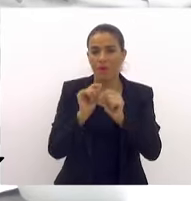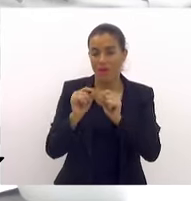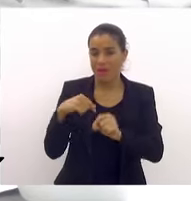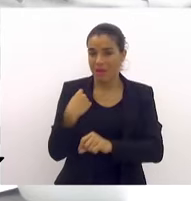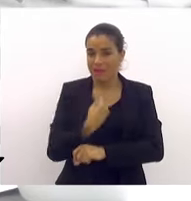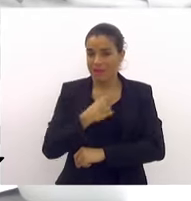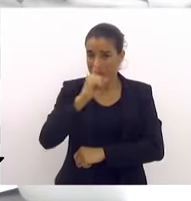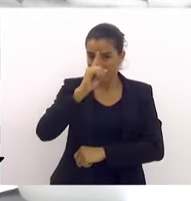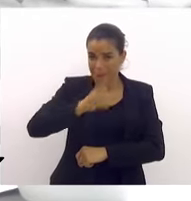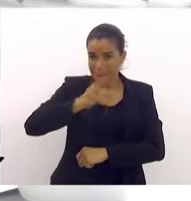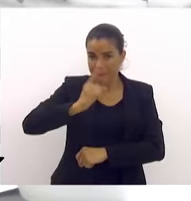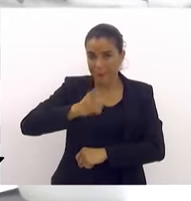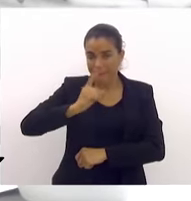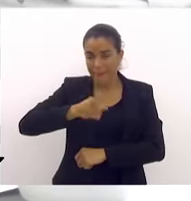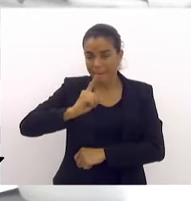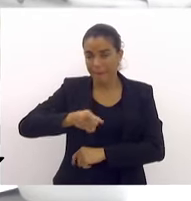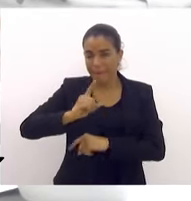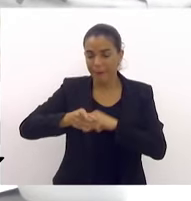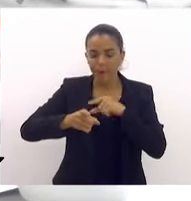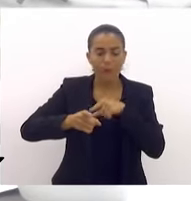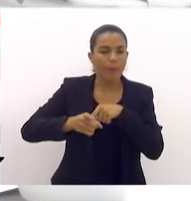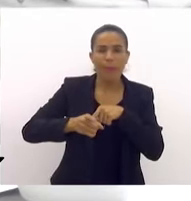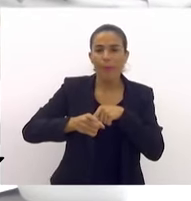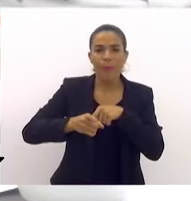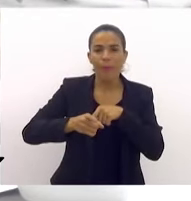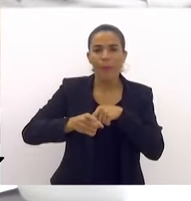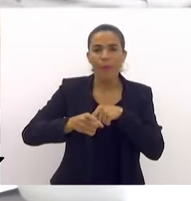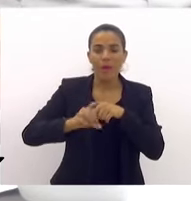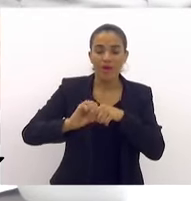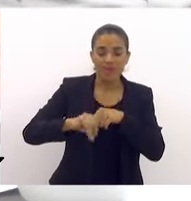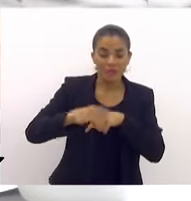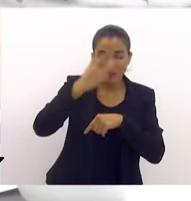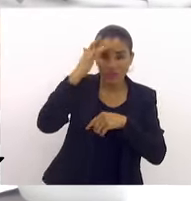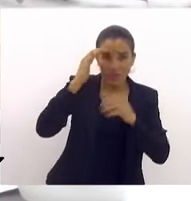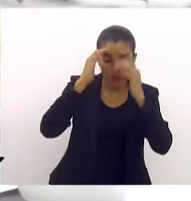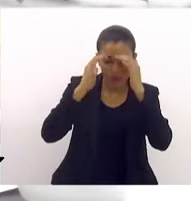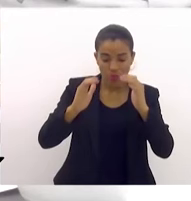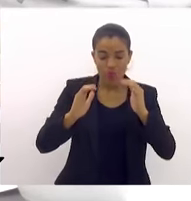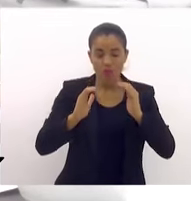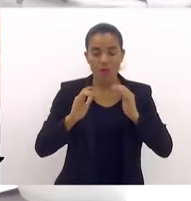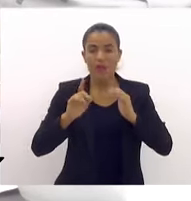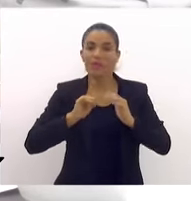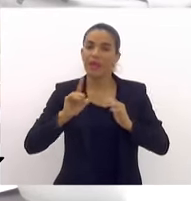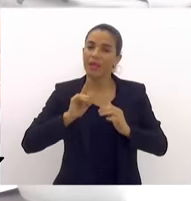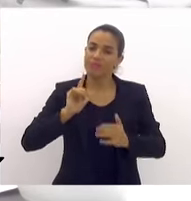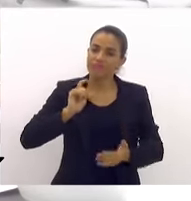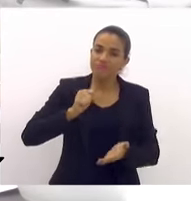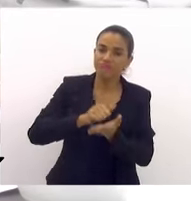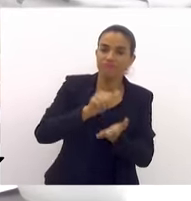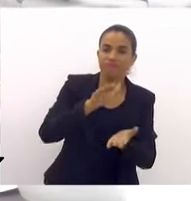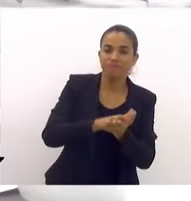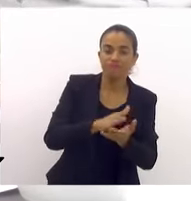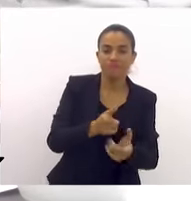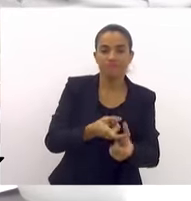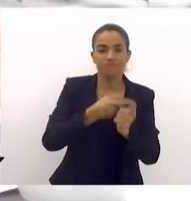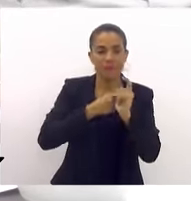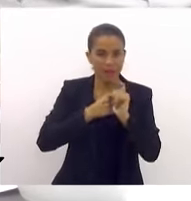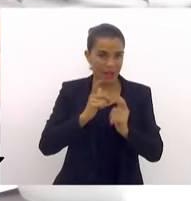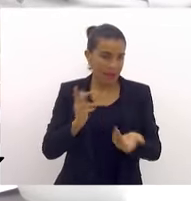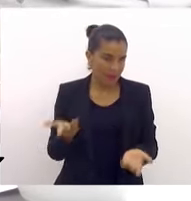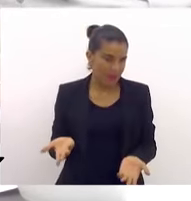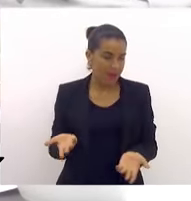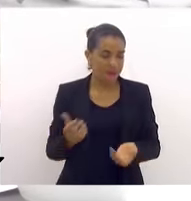determina, supõe-se que, ao não fazer, tem alguma sanção. Alguma penalidade,